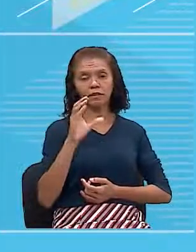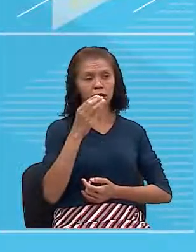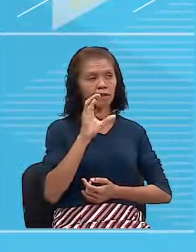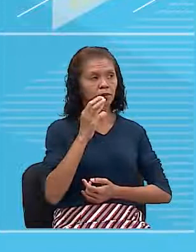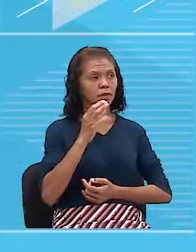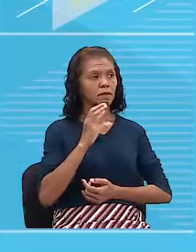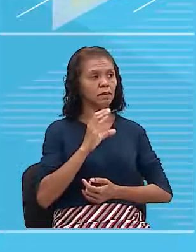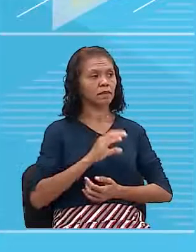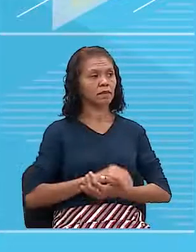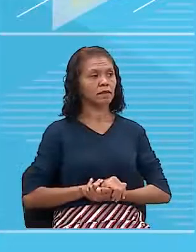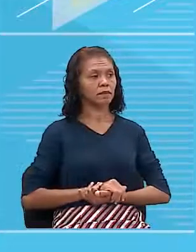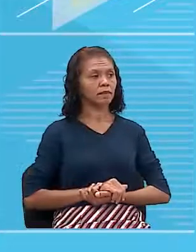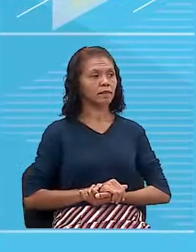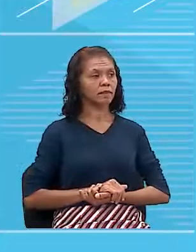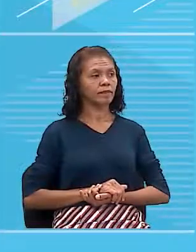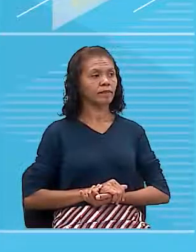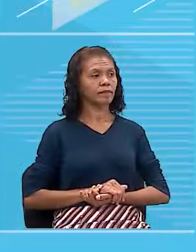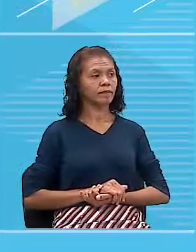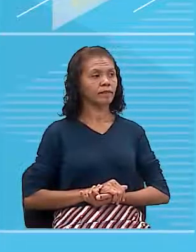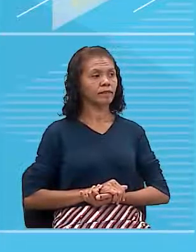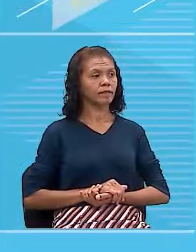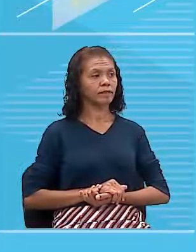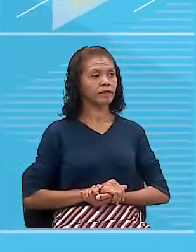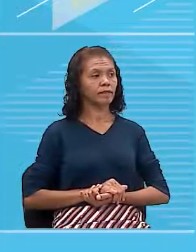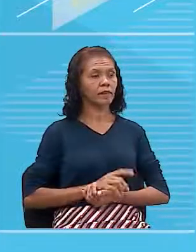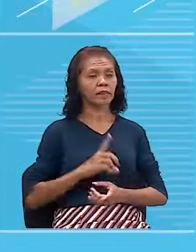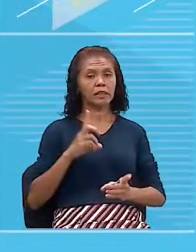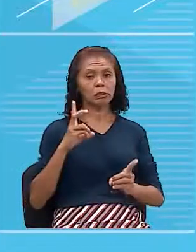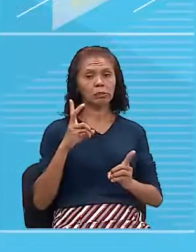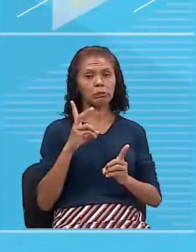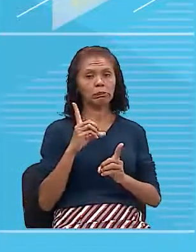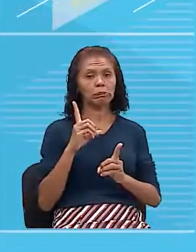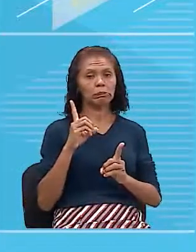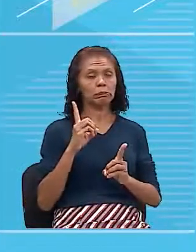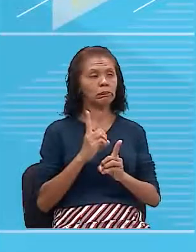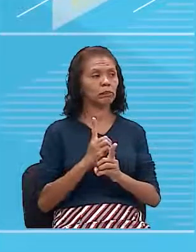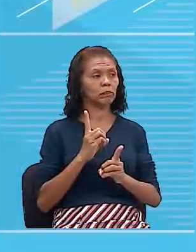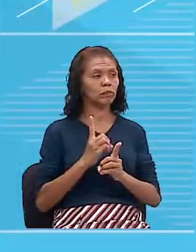E aí o presente